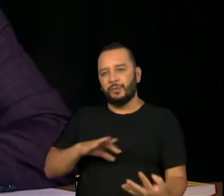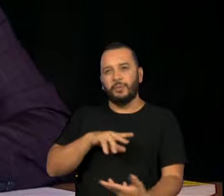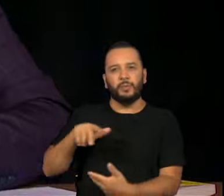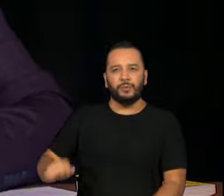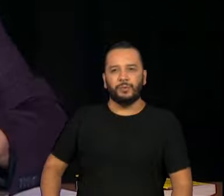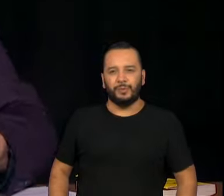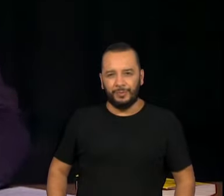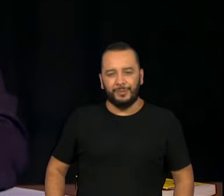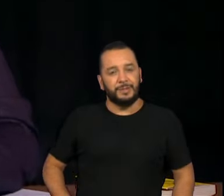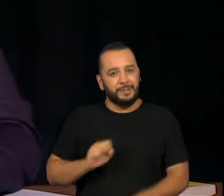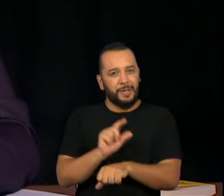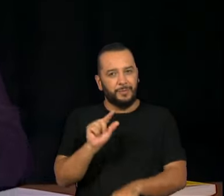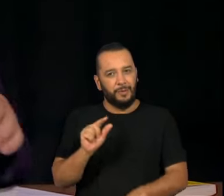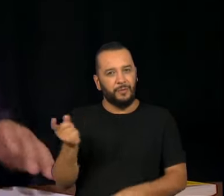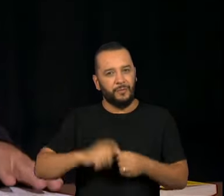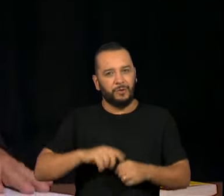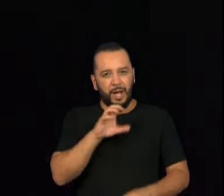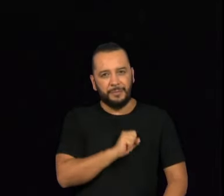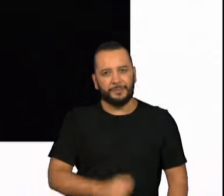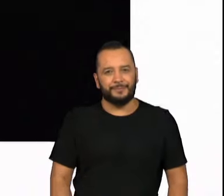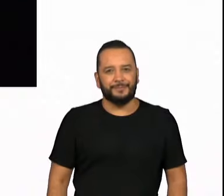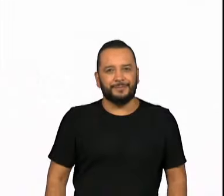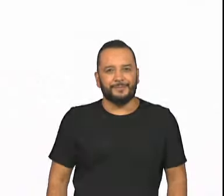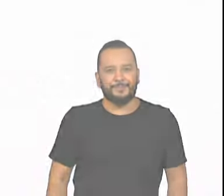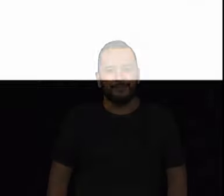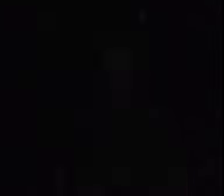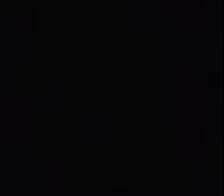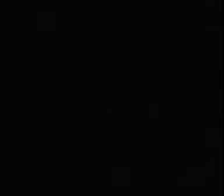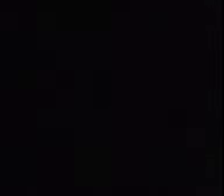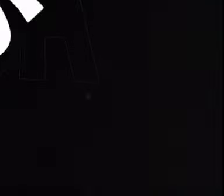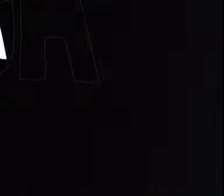mundo não sai daí volta a